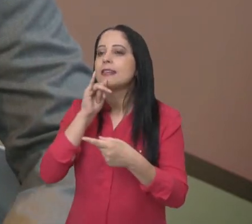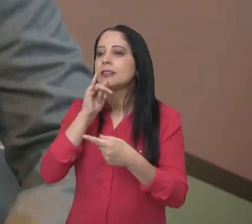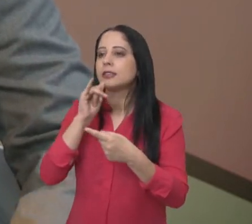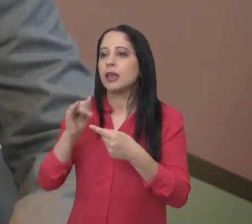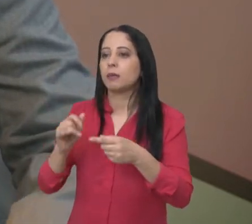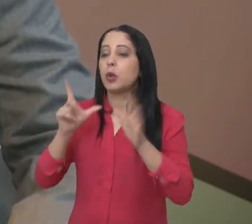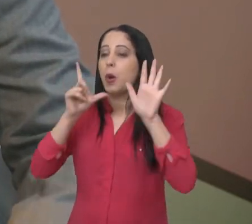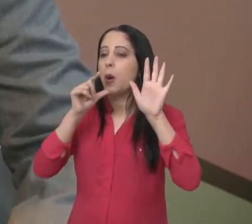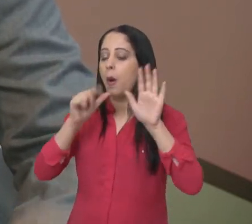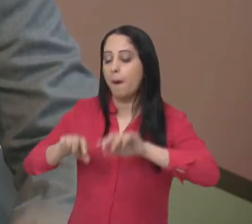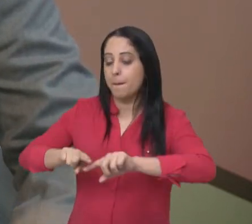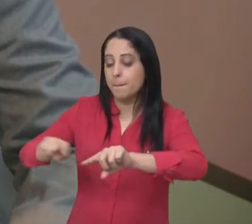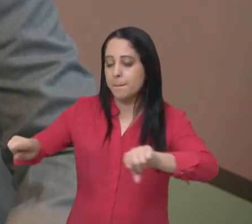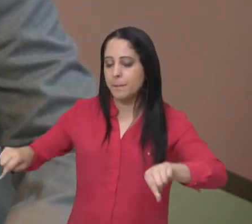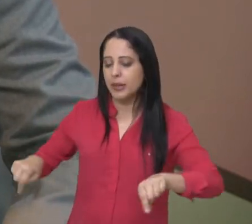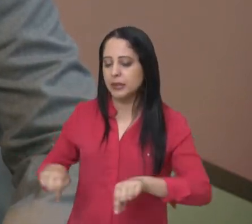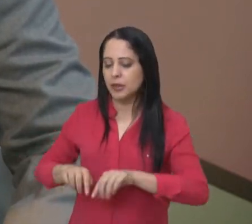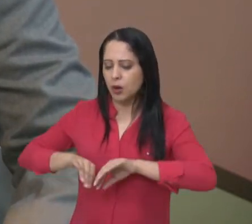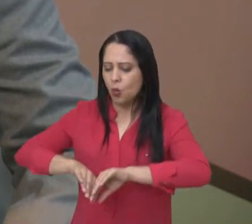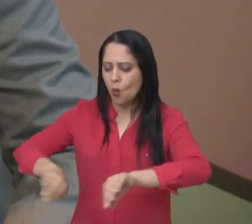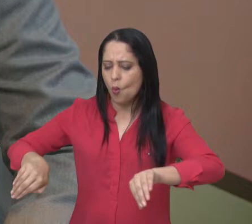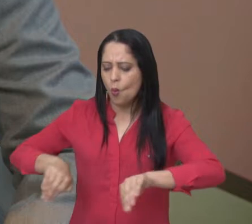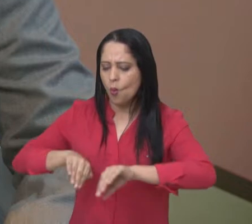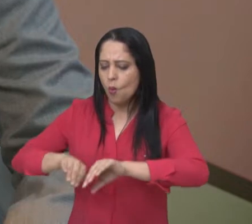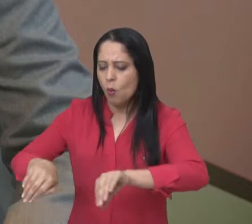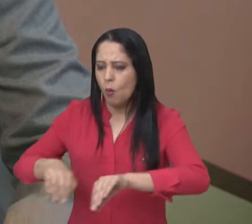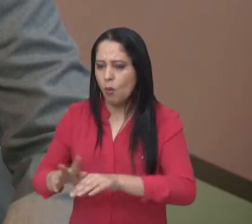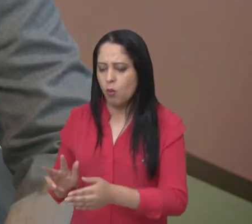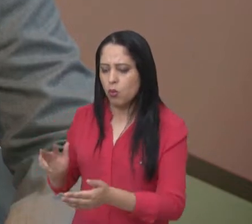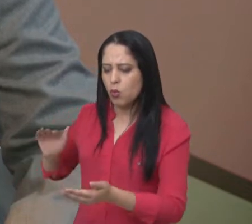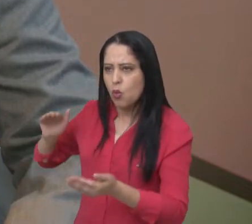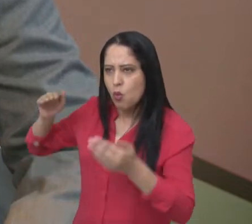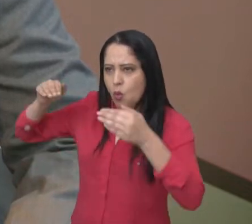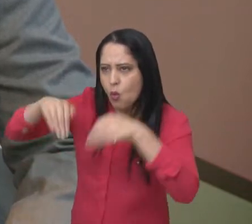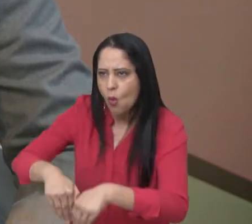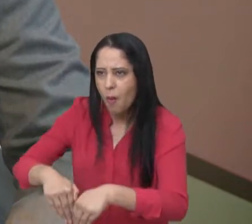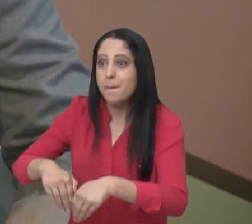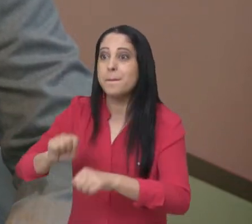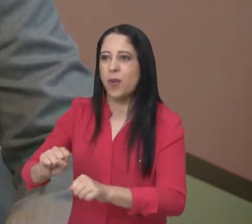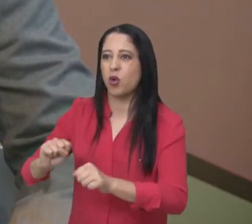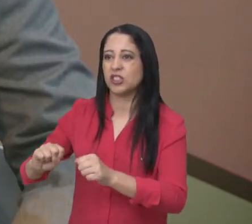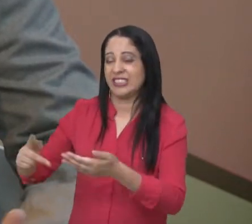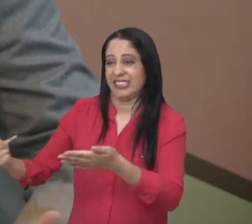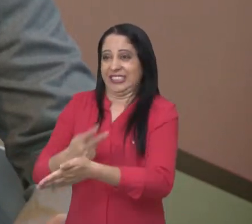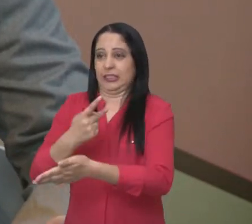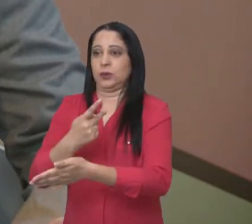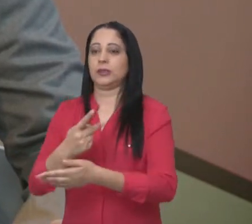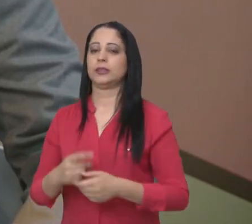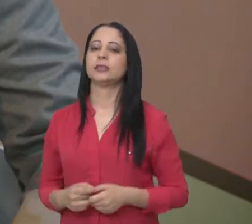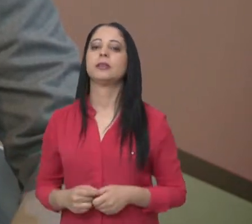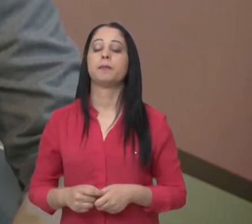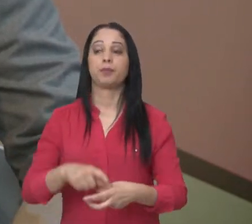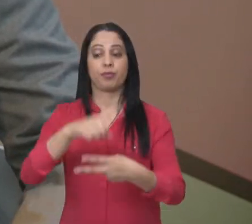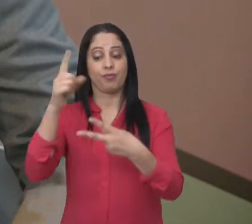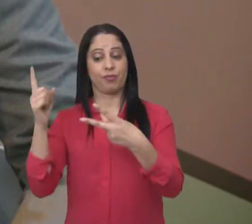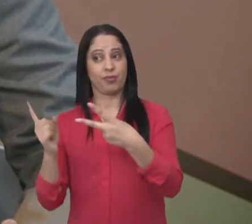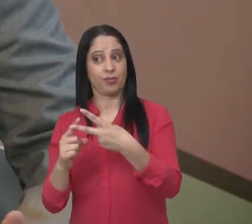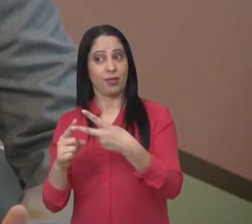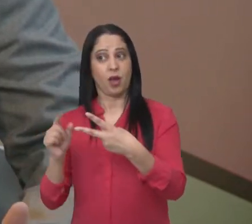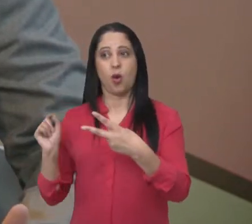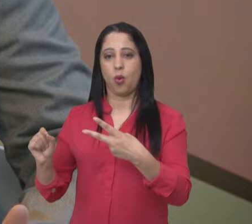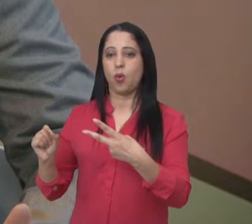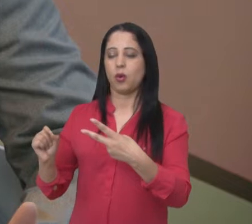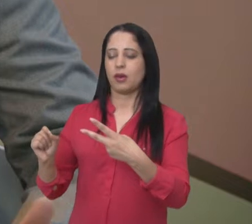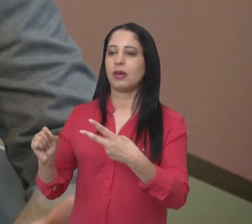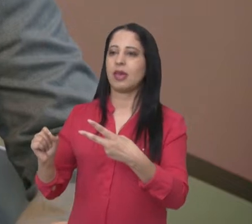rasinha, aquele ponta, isso pode acabar com a fratura séria de coluna. E temos as fraturas secundárias da coluna, que são as